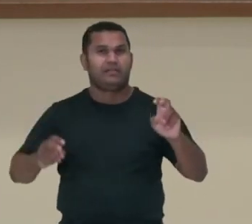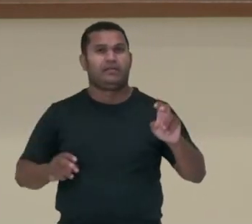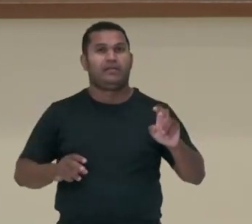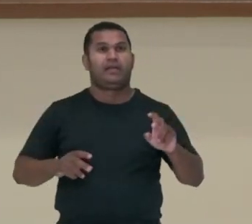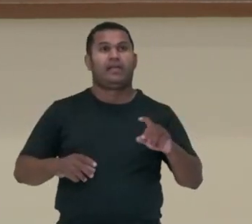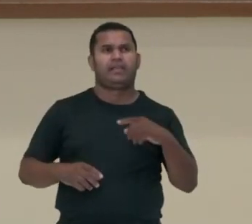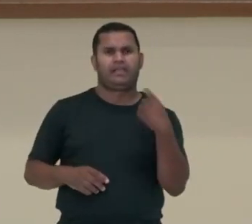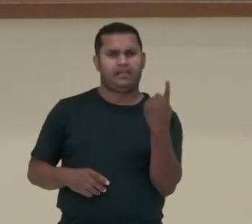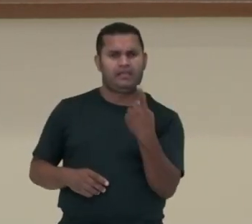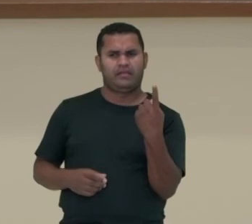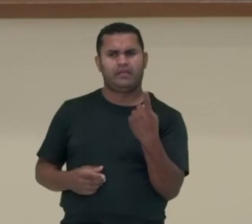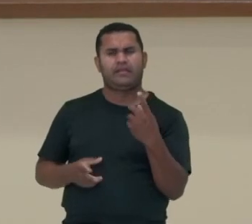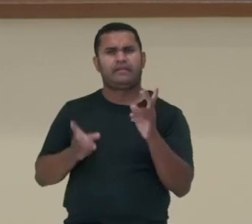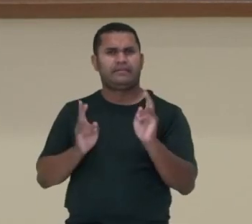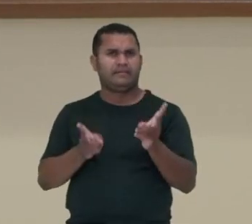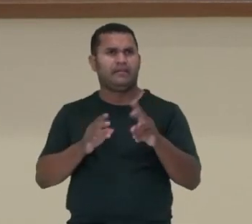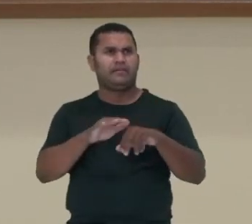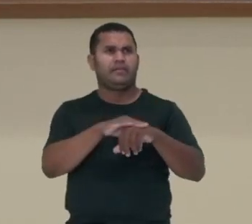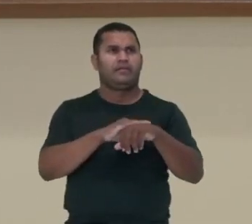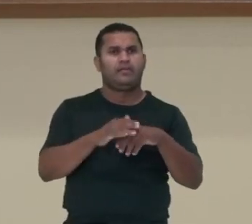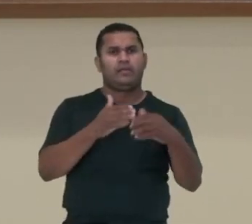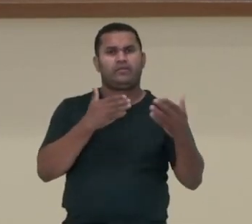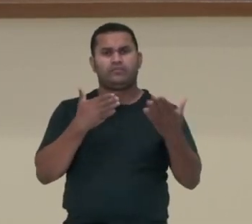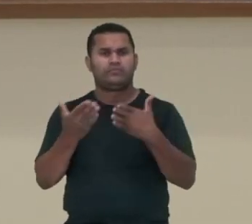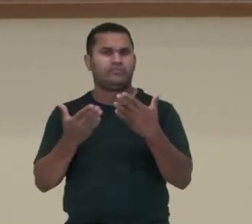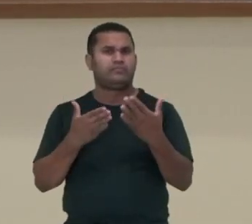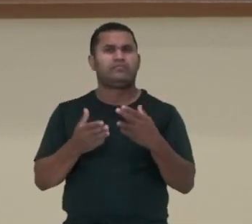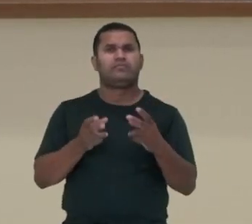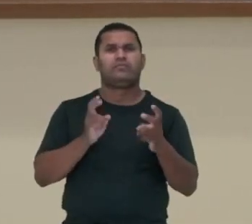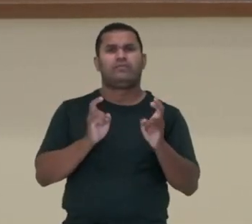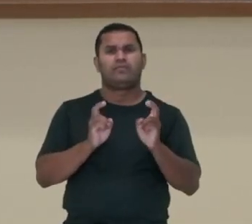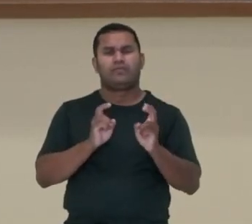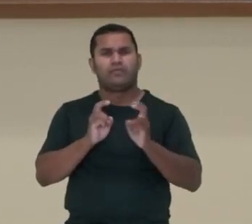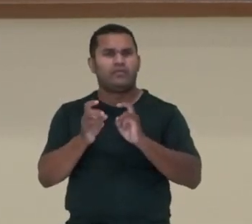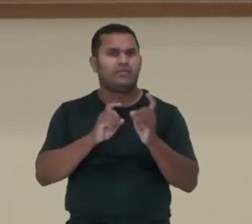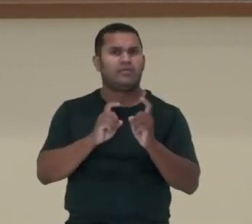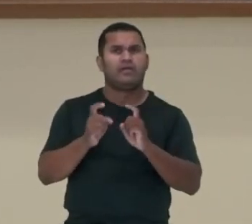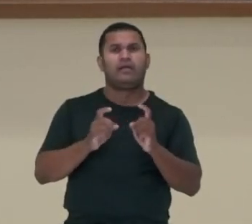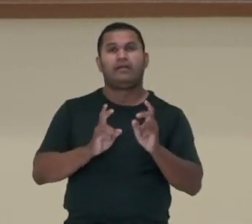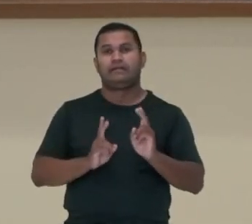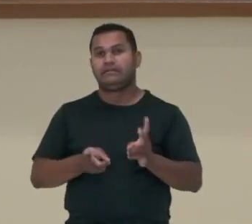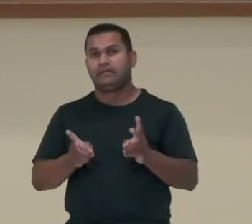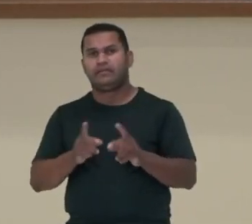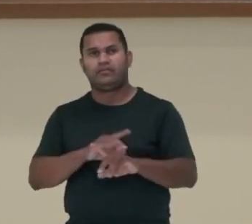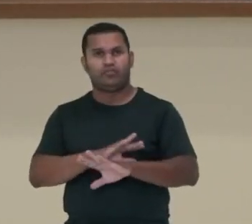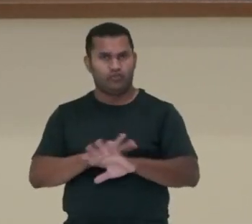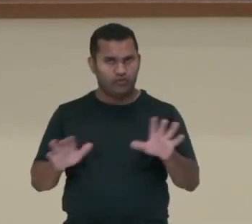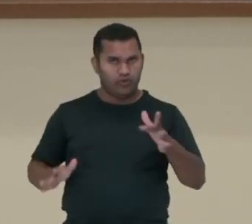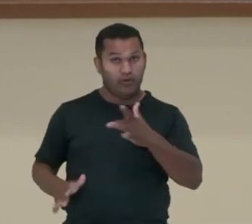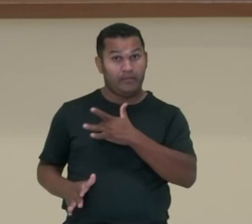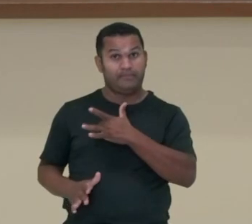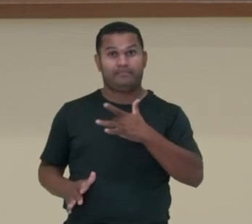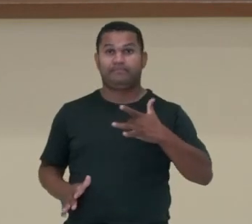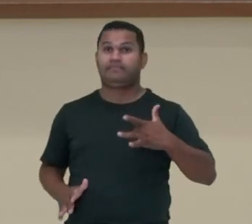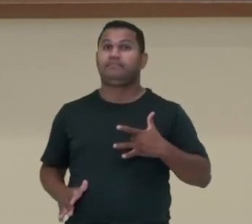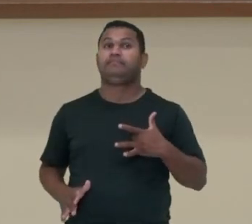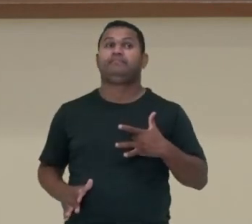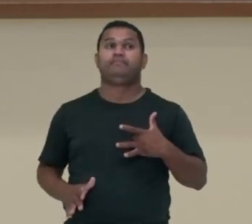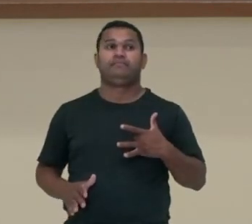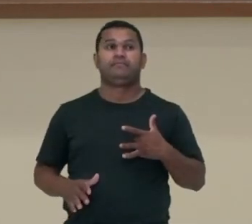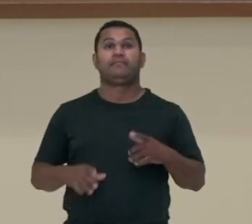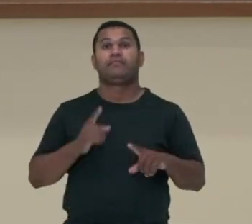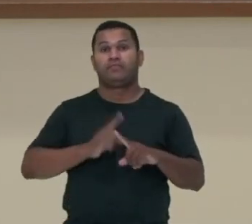só pela matéria em si, mas pela sua qualidade de vida, pela sua saúde, da sua comunidade, né, da sua família, de um modo geral, tá?